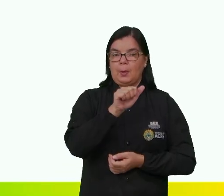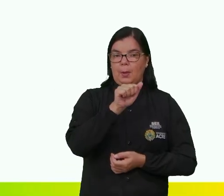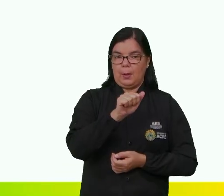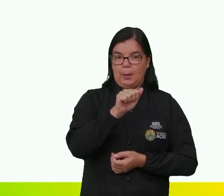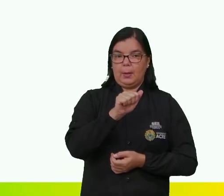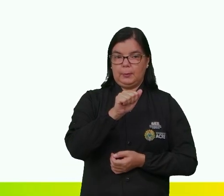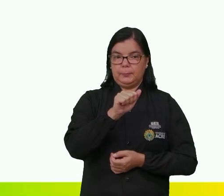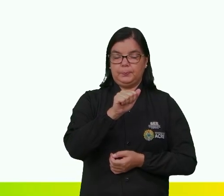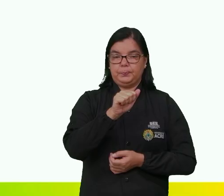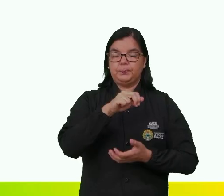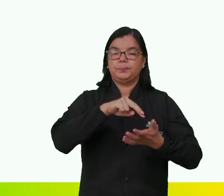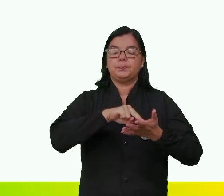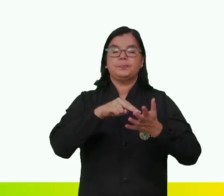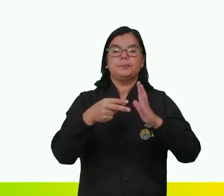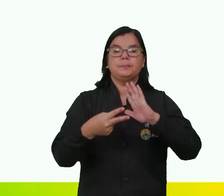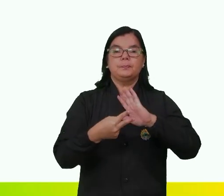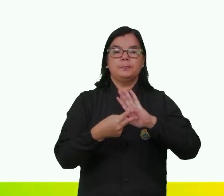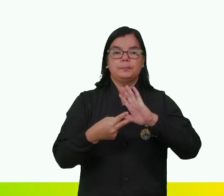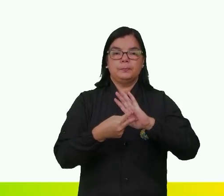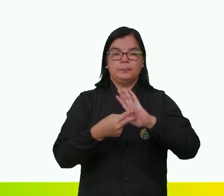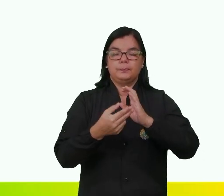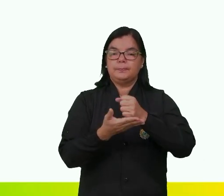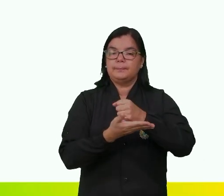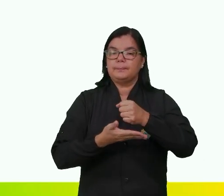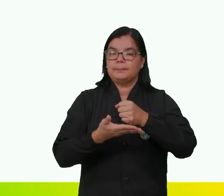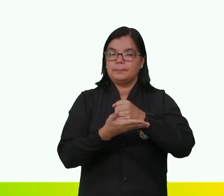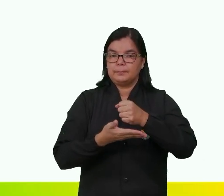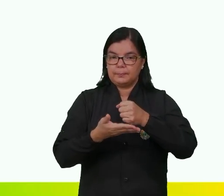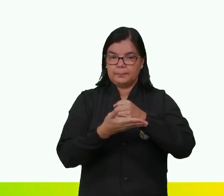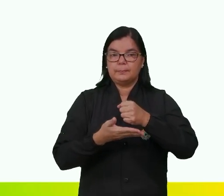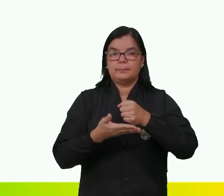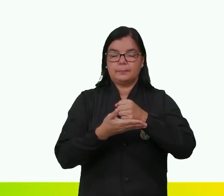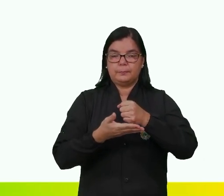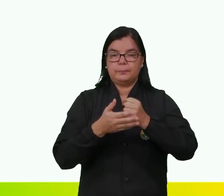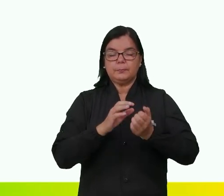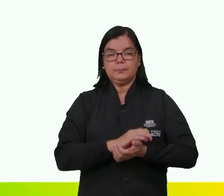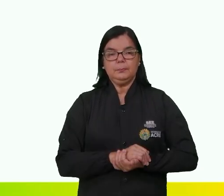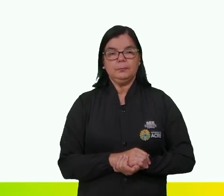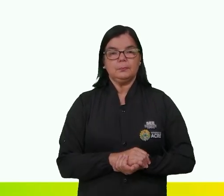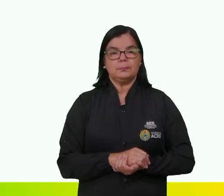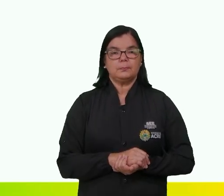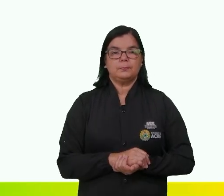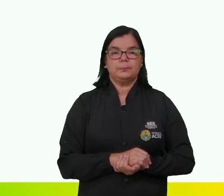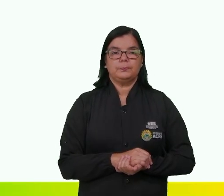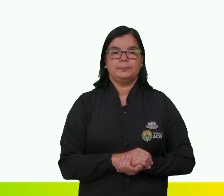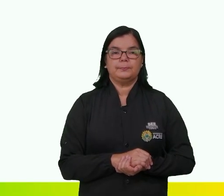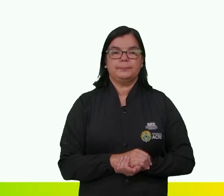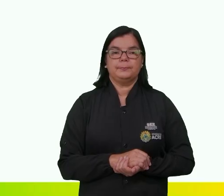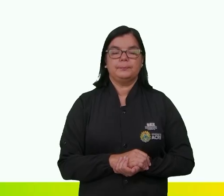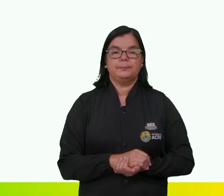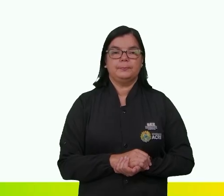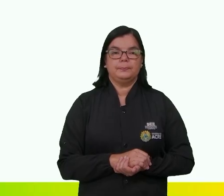da potência significa a base. Então, isso aqui é a base da potência.